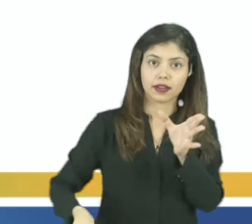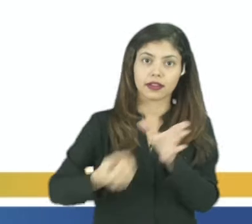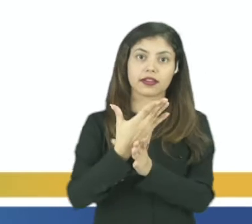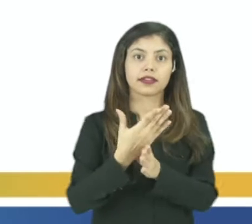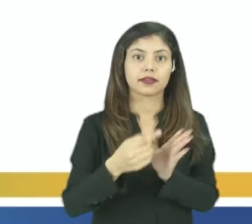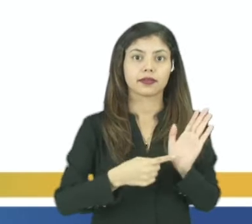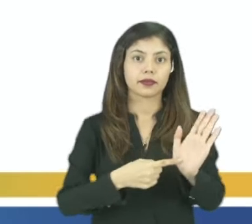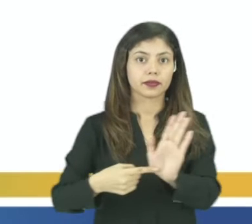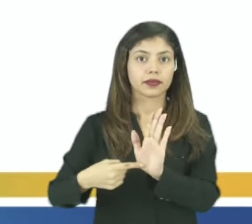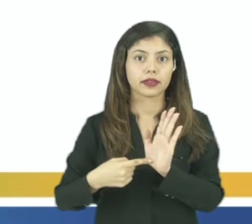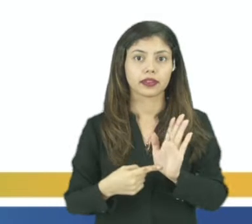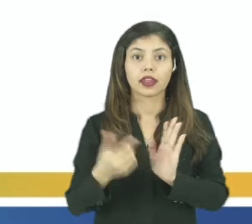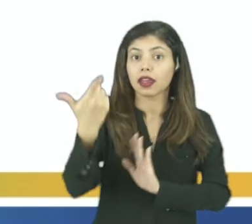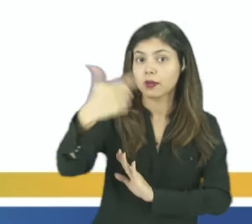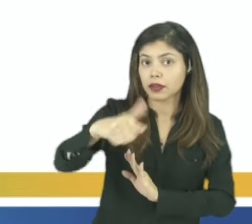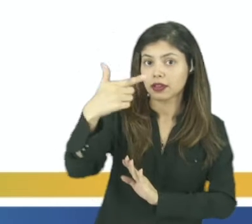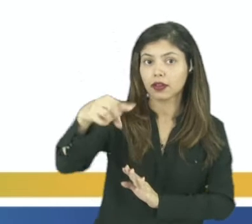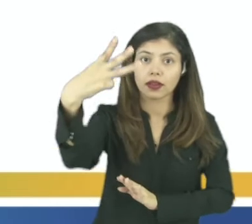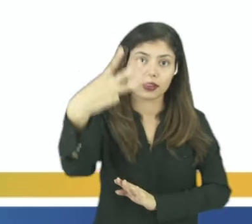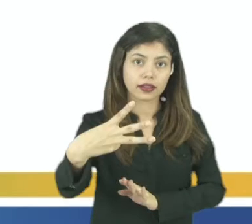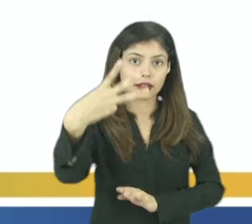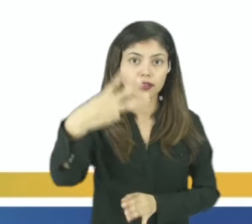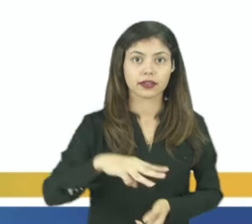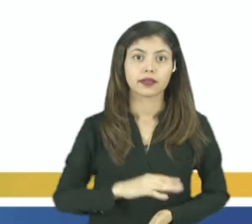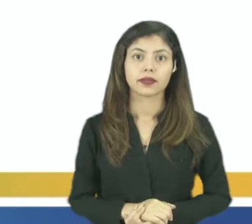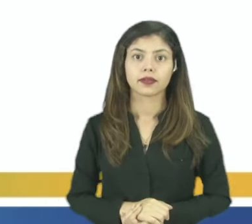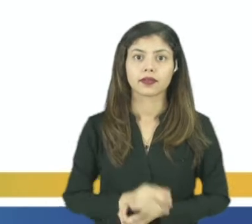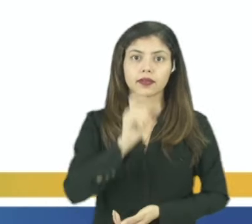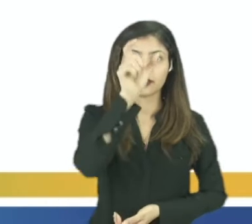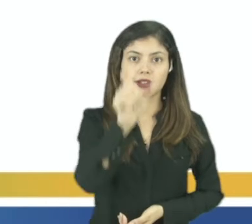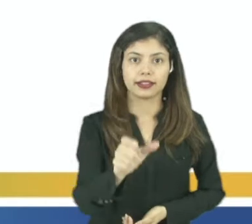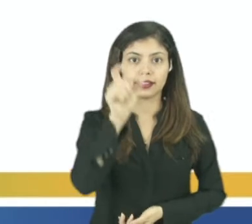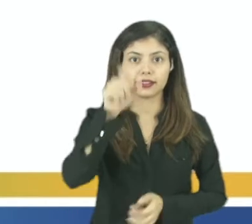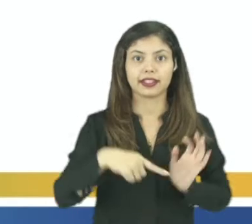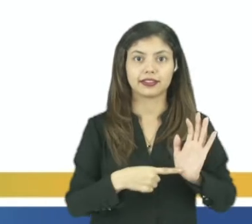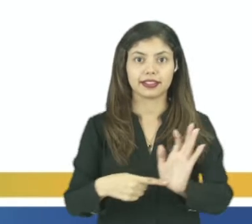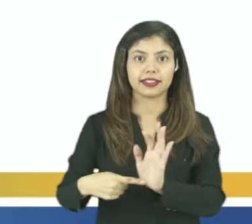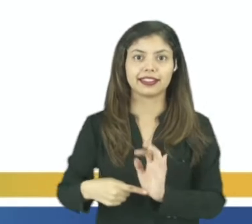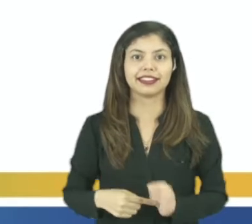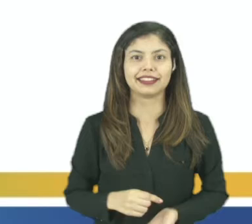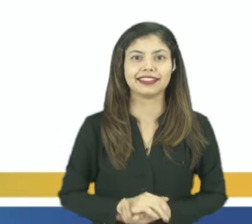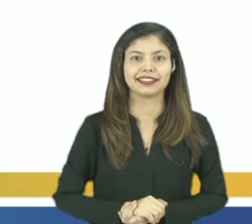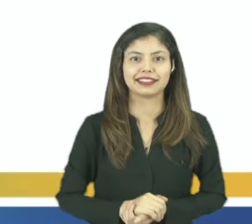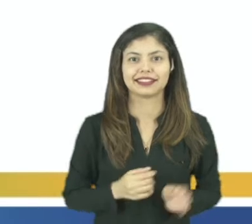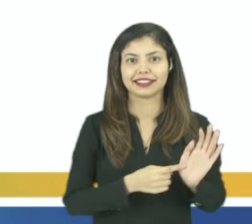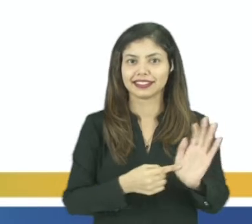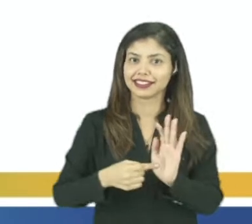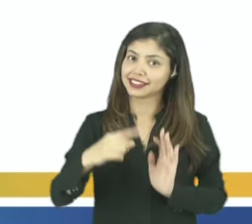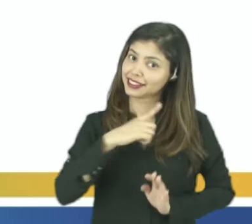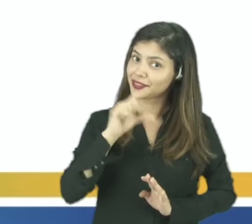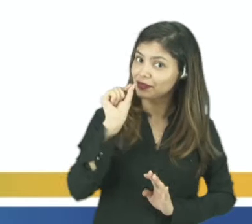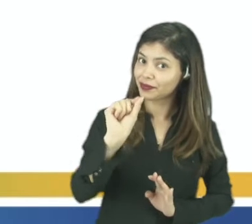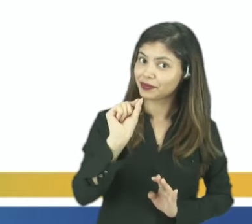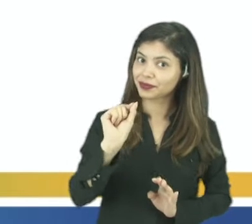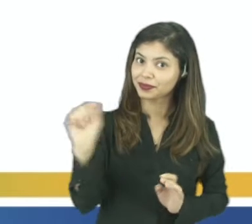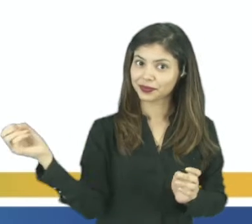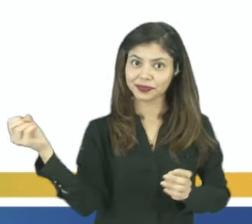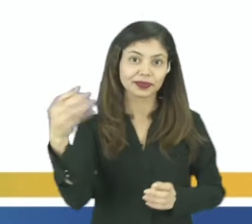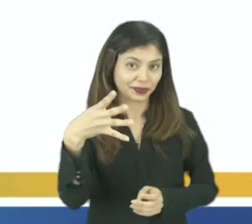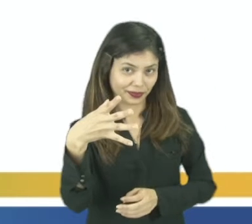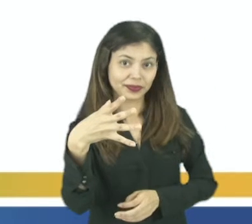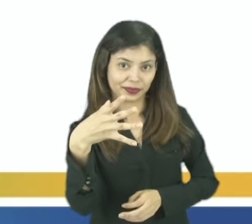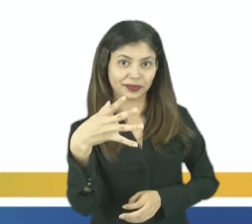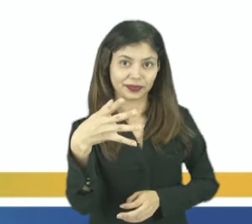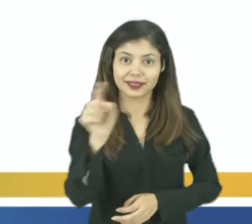coluna, e a repetição na terceira coluna, o 5. De igual modo acontece nas outras